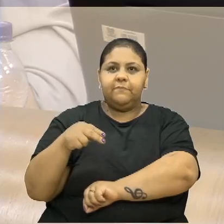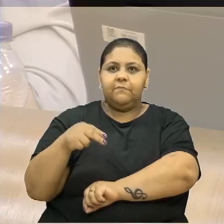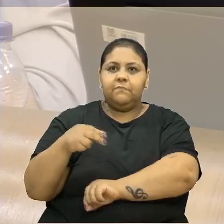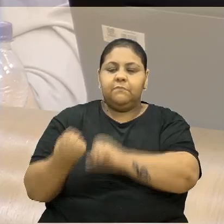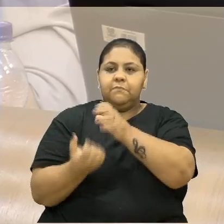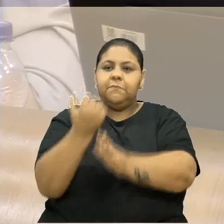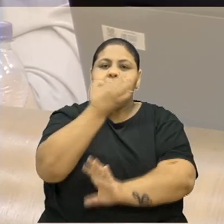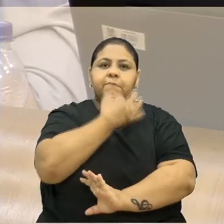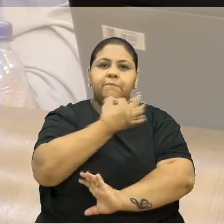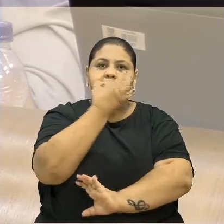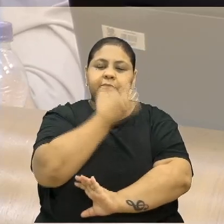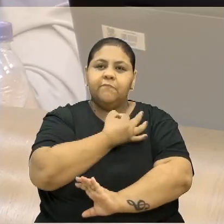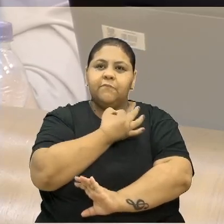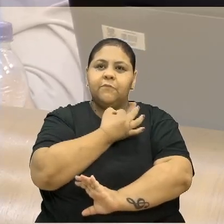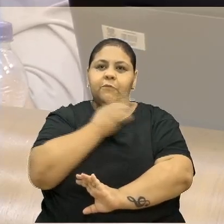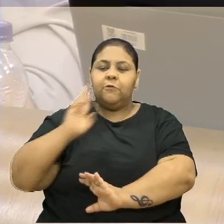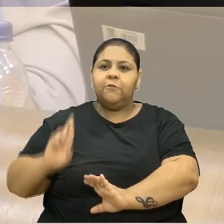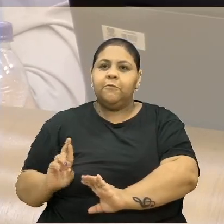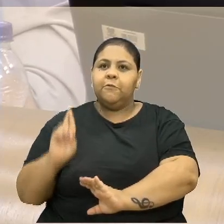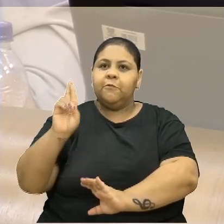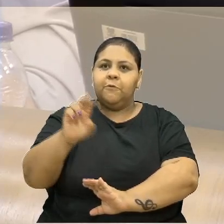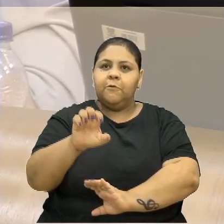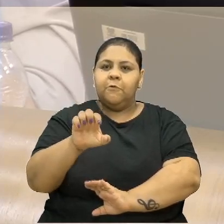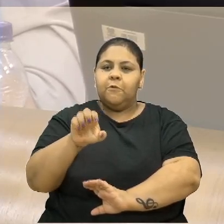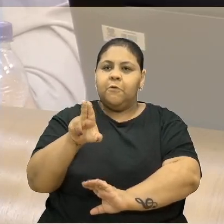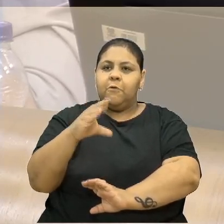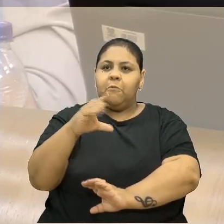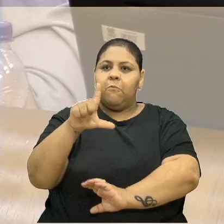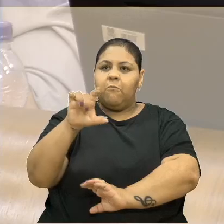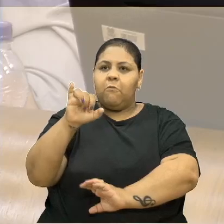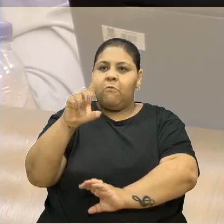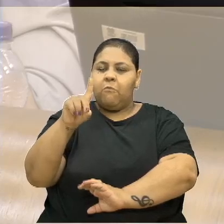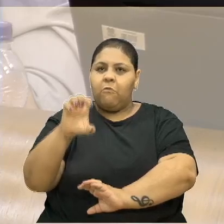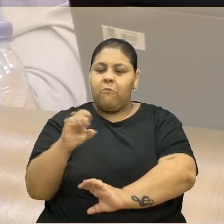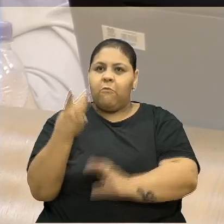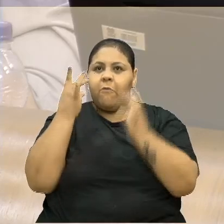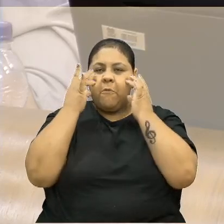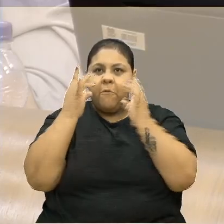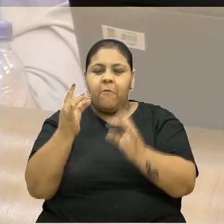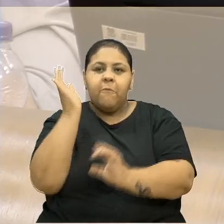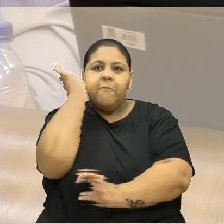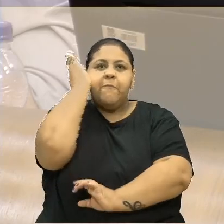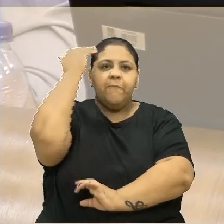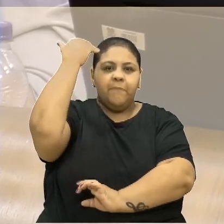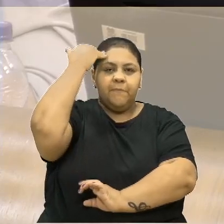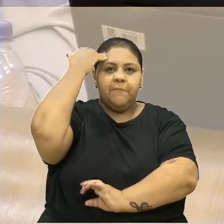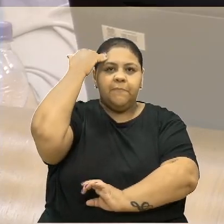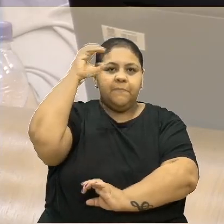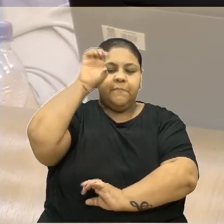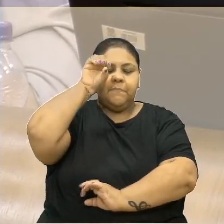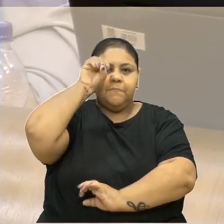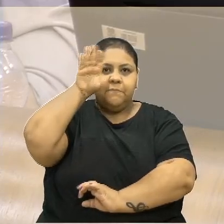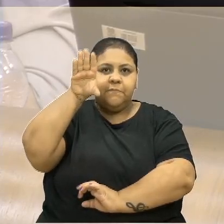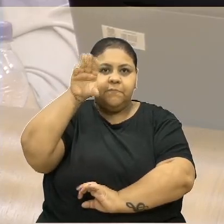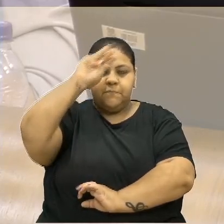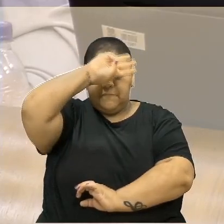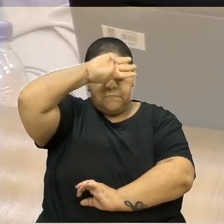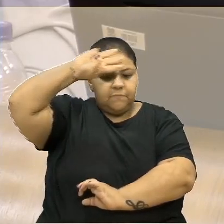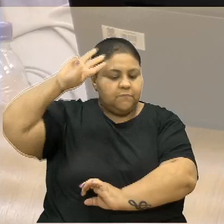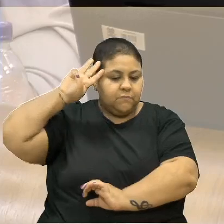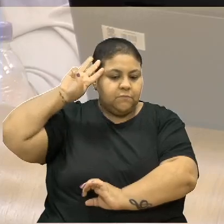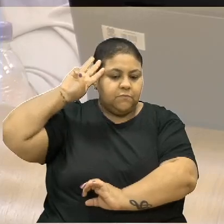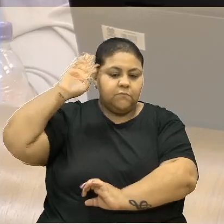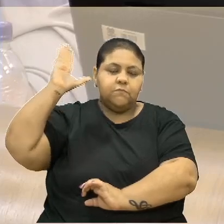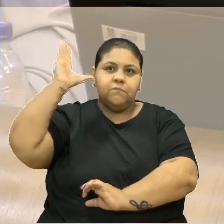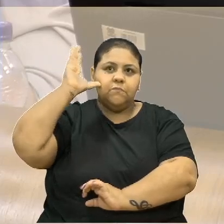Fundação Caxias, a qual será representado pelo senhor Euclides Sirena. Atenciosamente, Felipe Grêmio Maier, Elisandro Fiuza, Juliano Valim, Omir